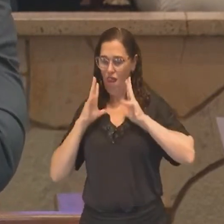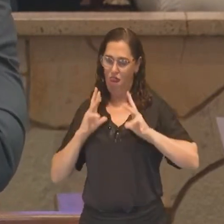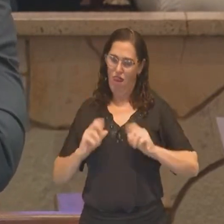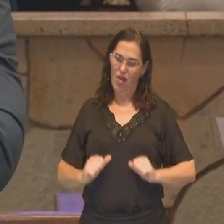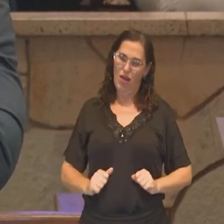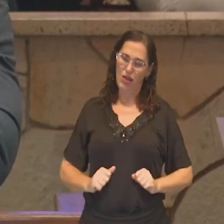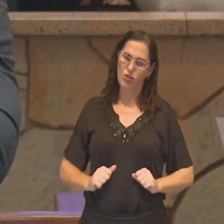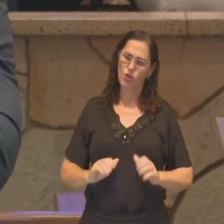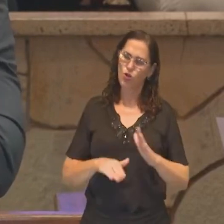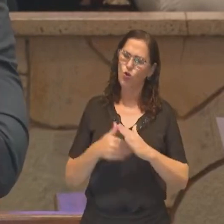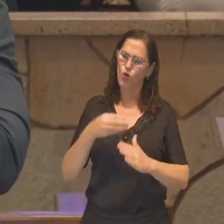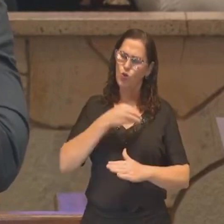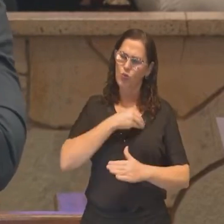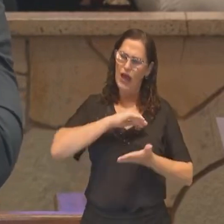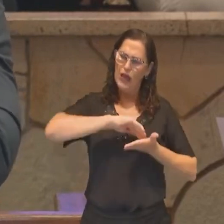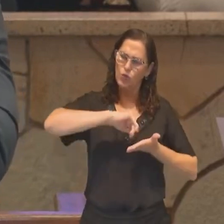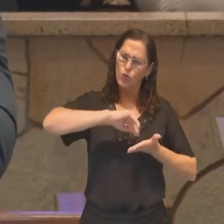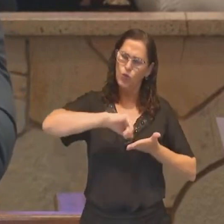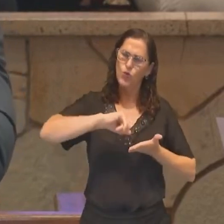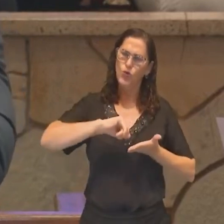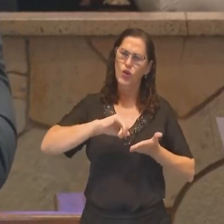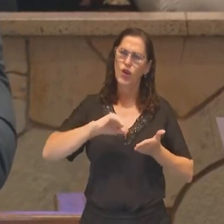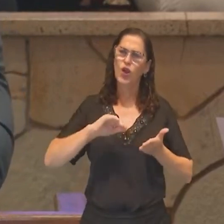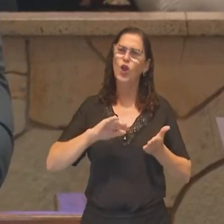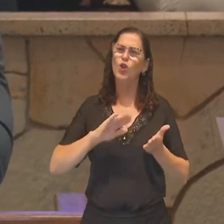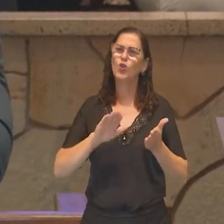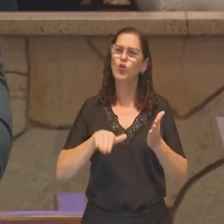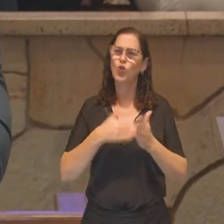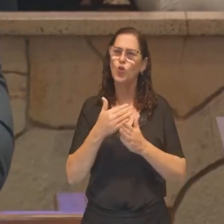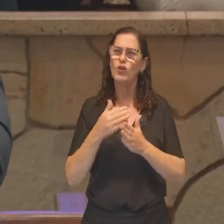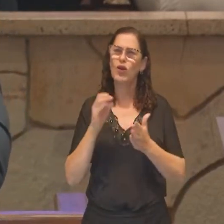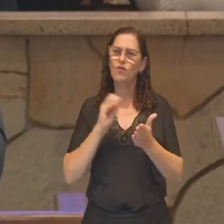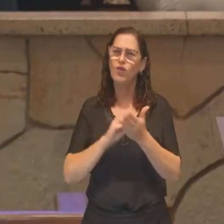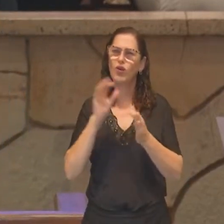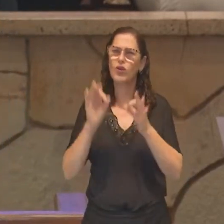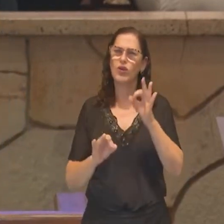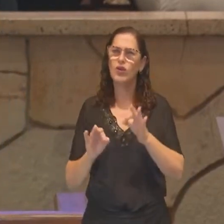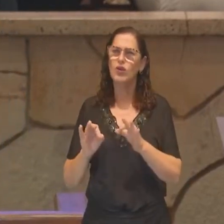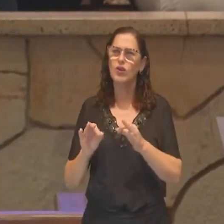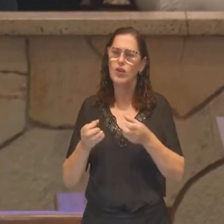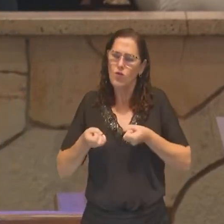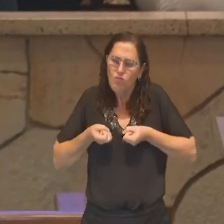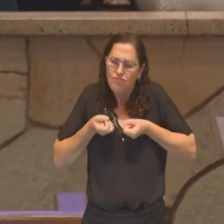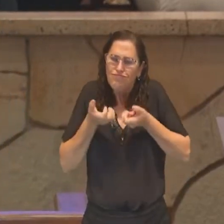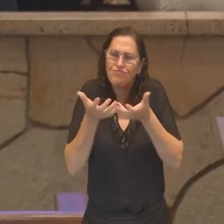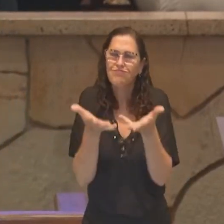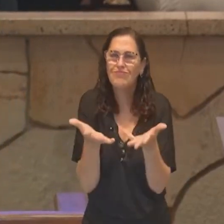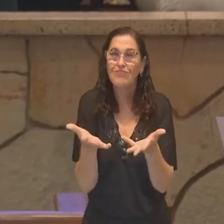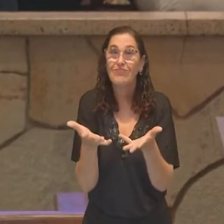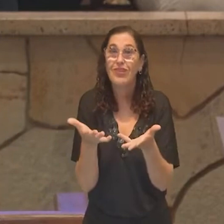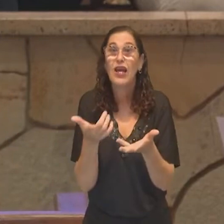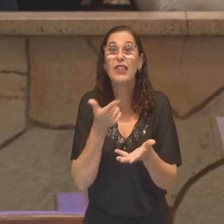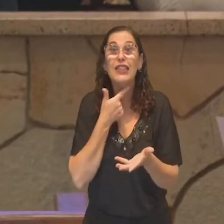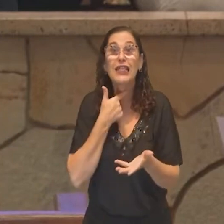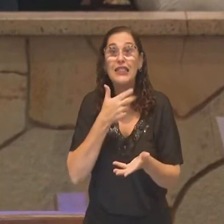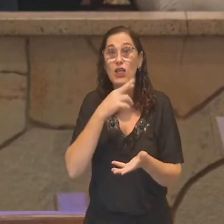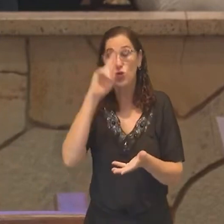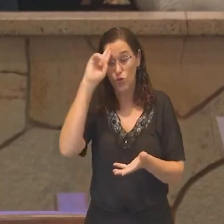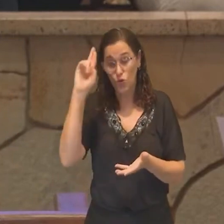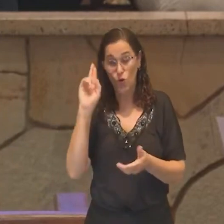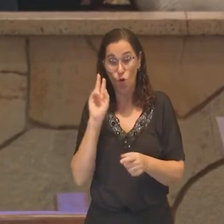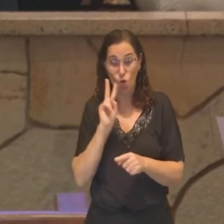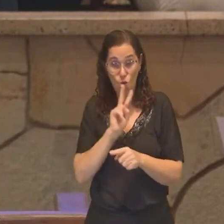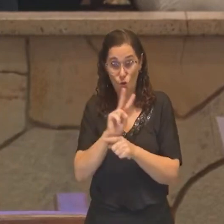de todo o pecado, de toda a injustiça. Ele nos cobre. E era o desejo do Senhor cobrir